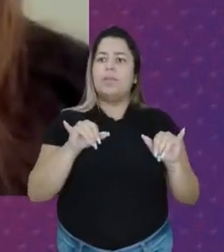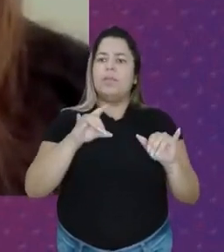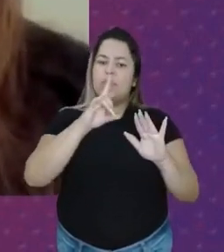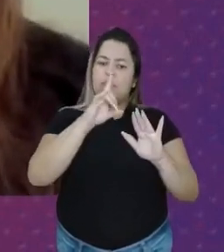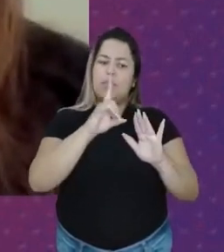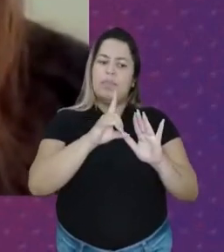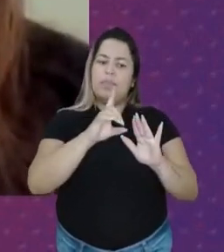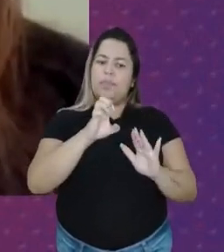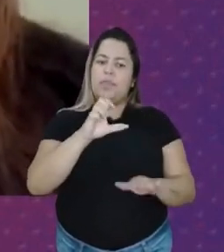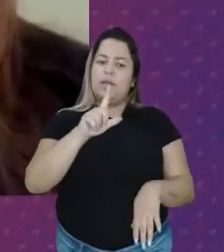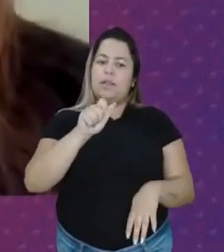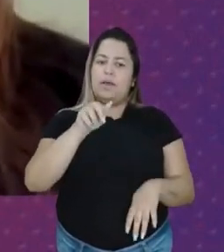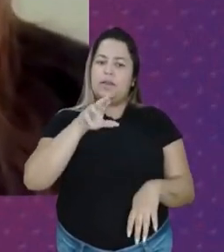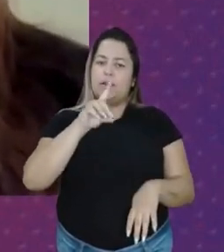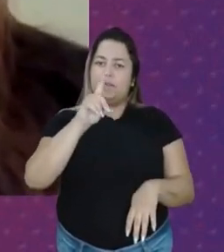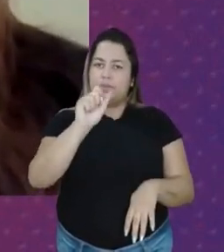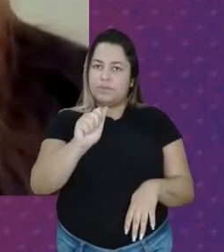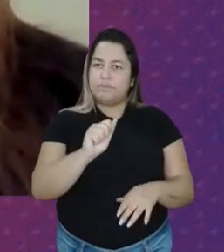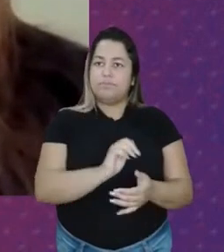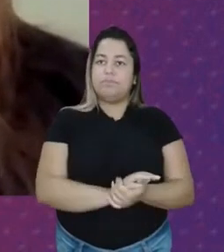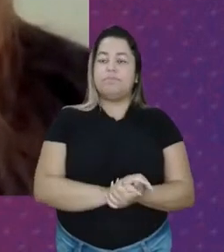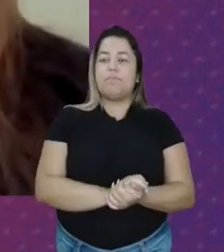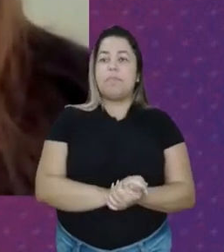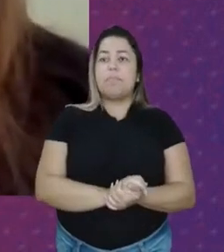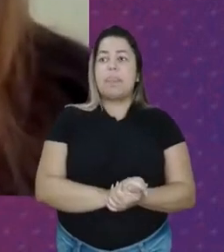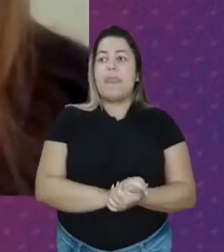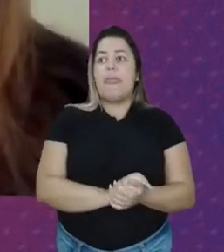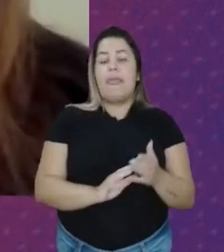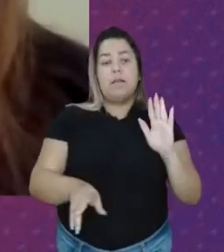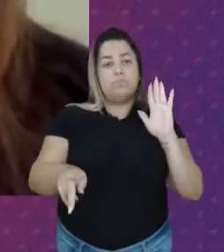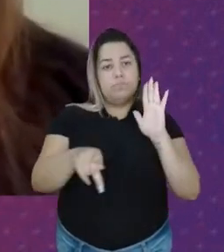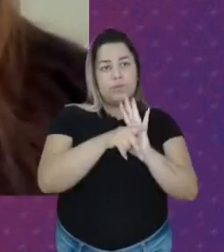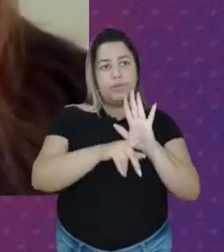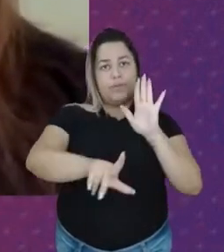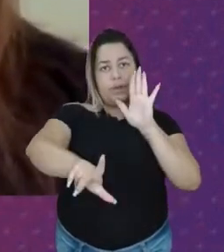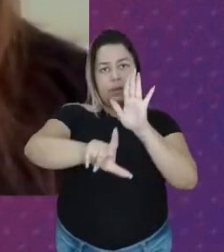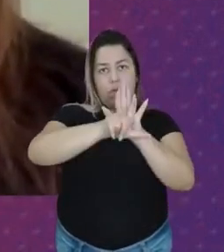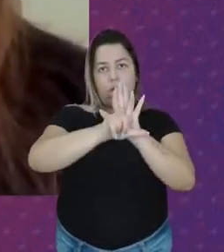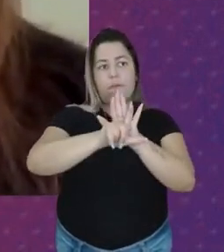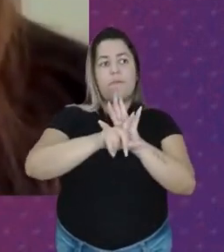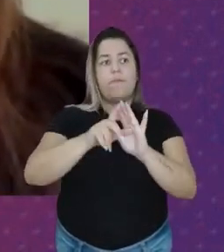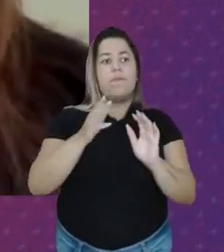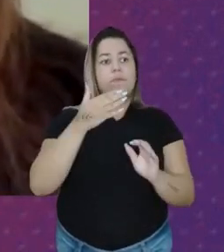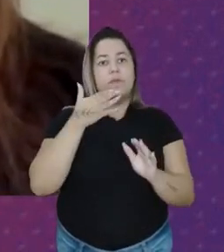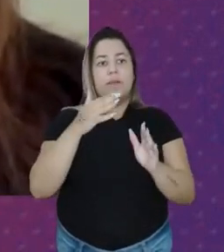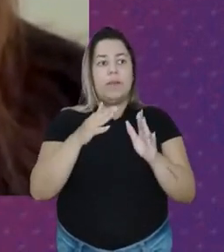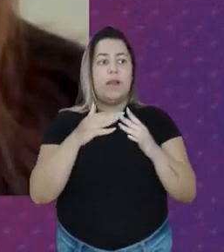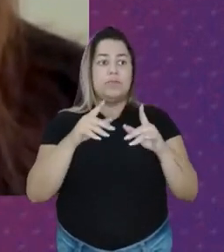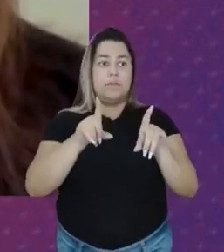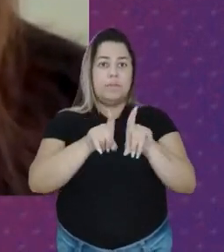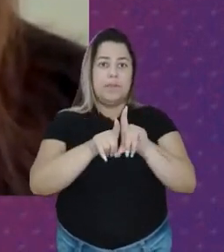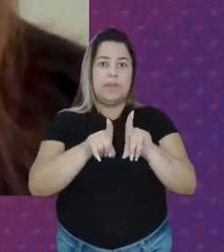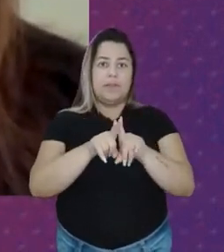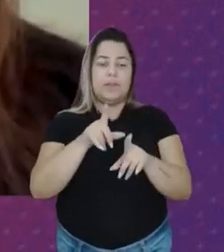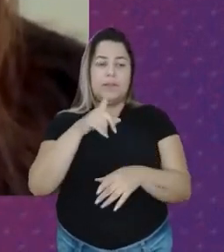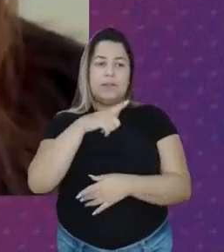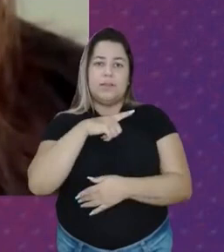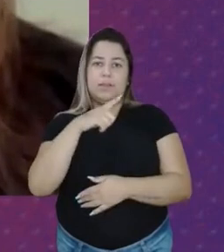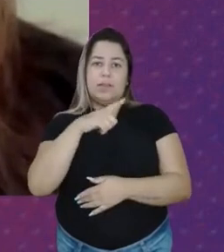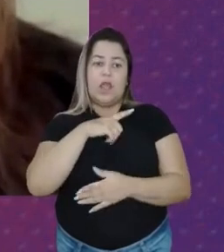declarada à Justiça Eleitoral. Por isso que a própria lei exige que as candidatas, elas tenham